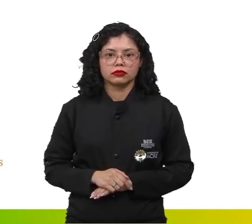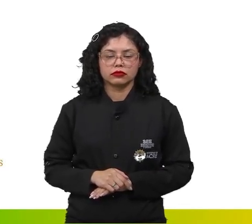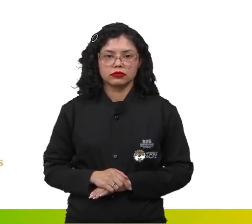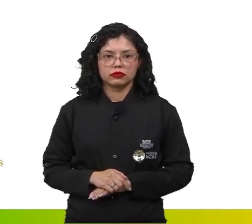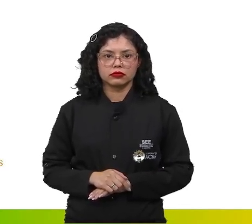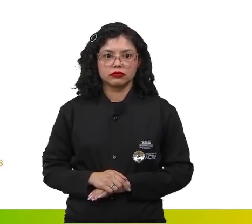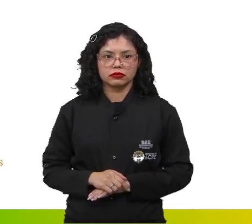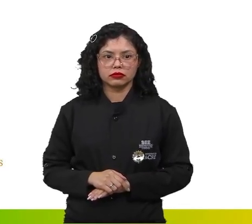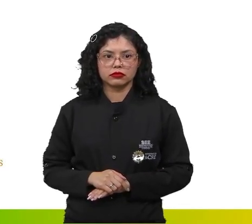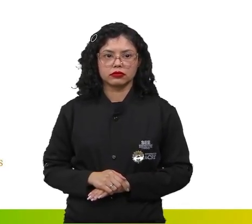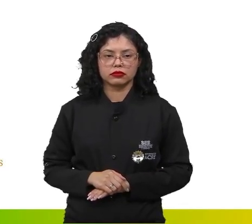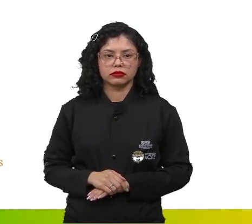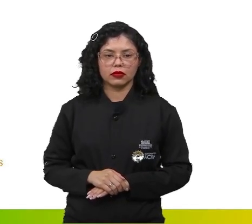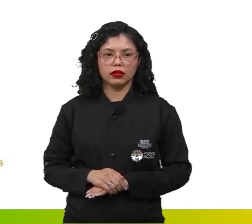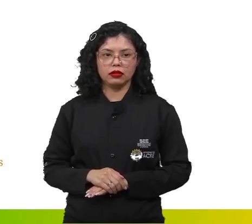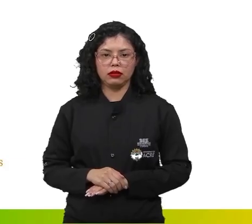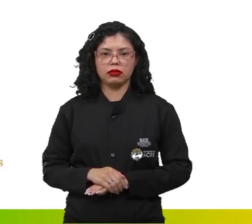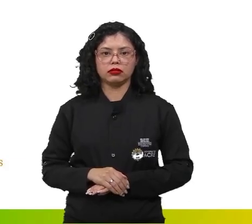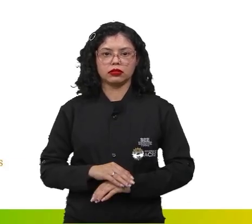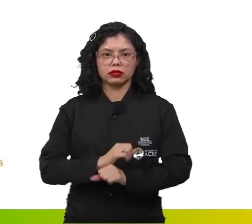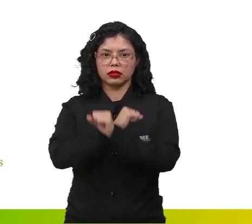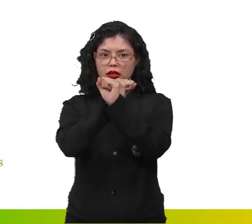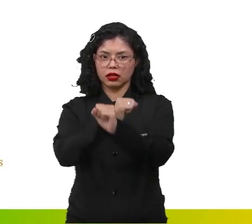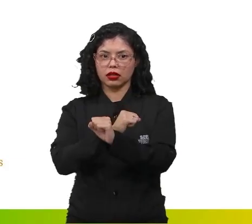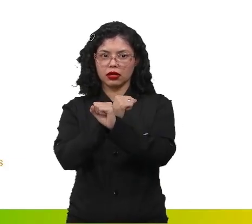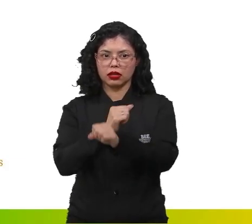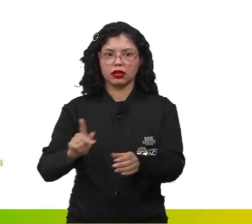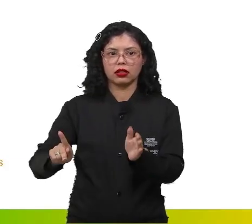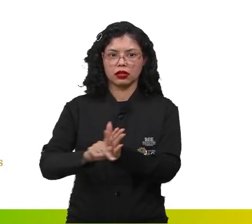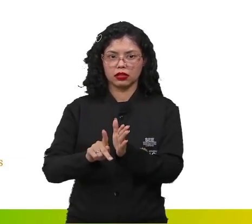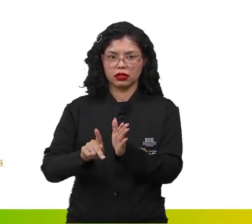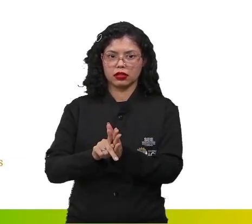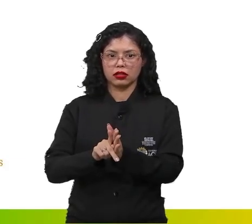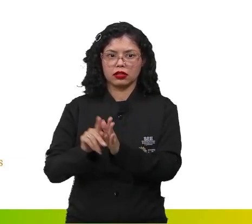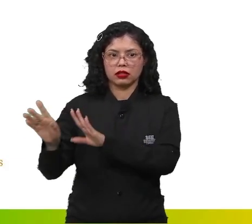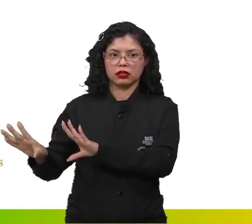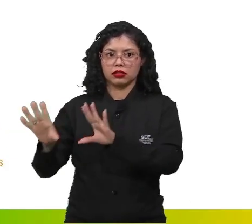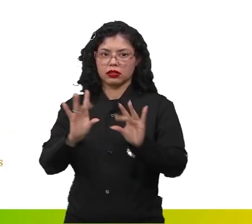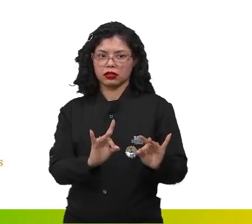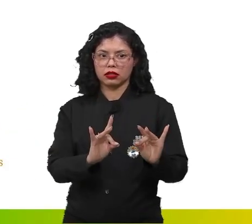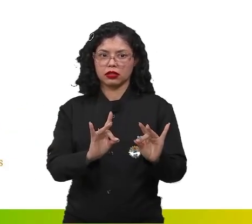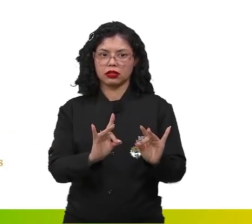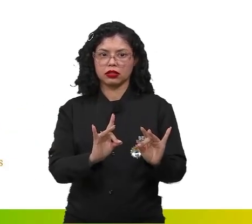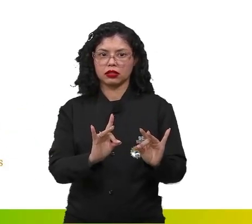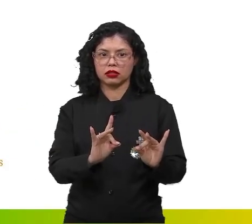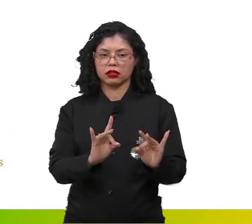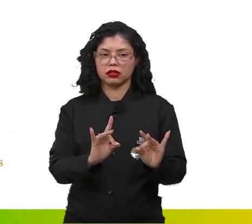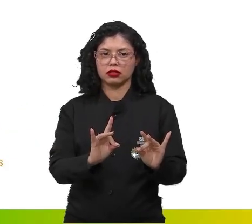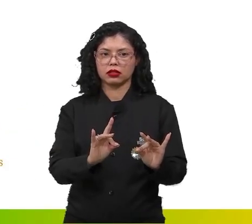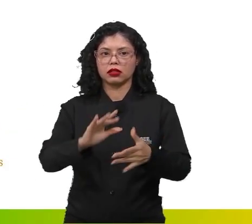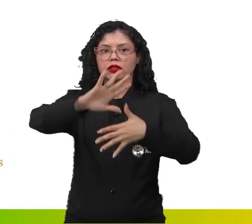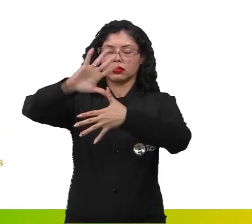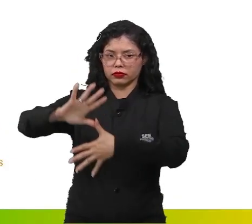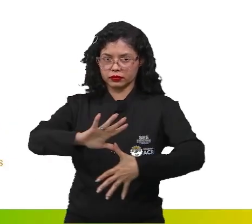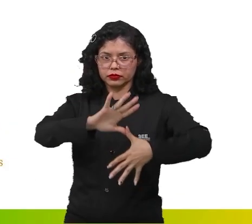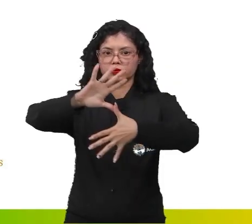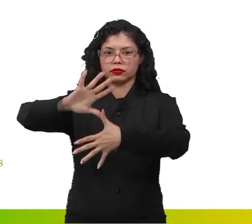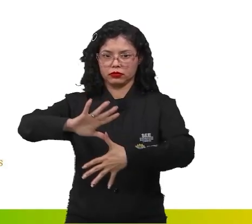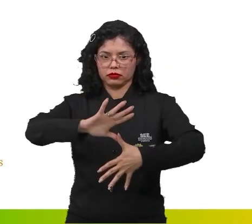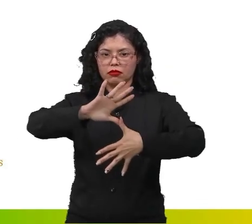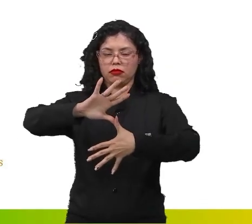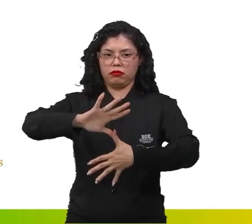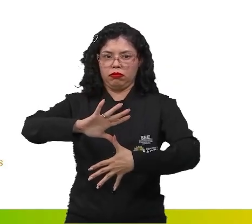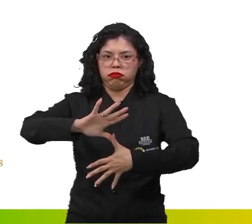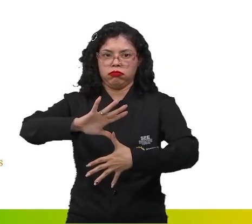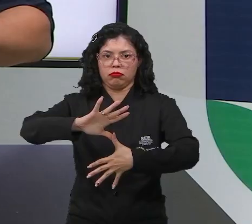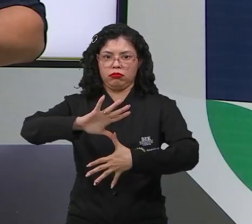E essa mão de obra escrava, como eu acabei de mencionar para vocês, ela é trazida principalmente para a América. E